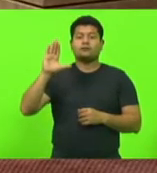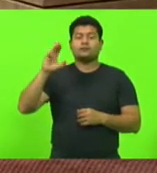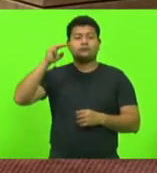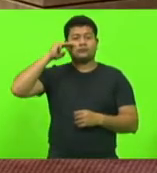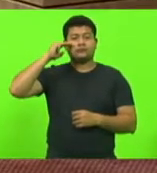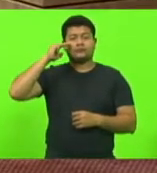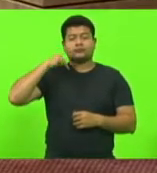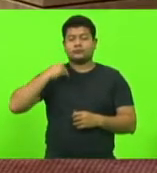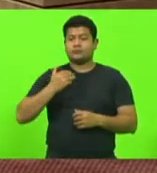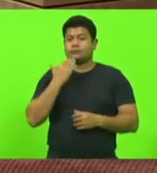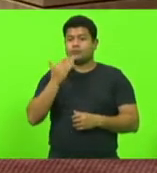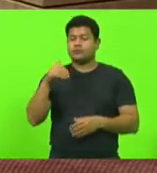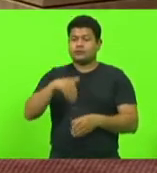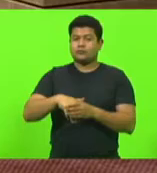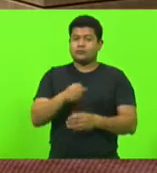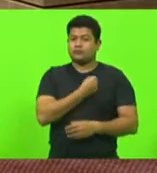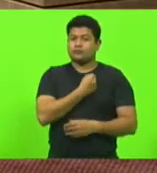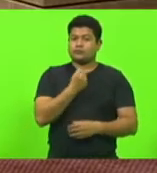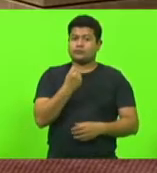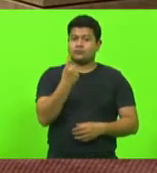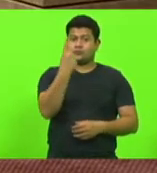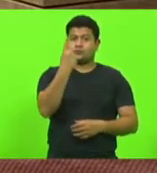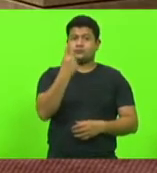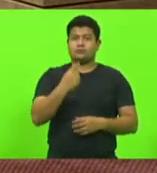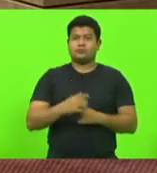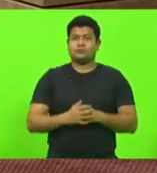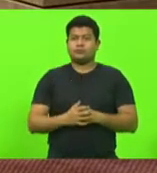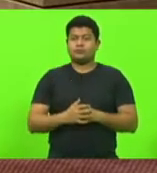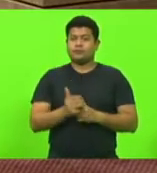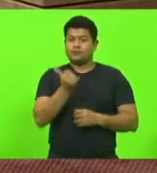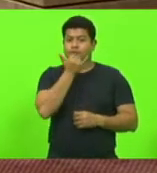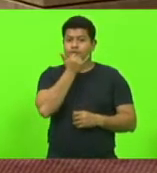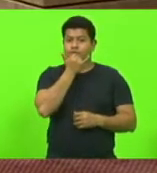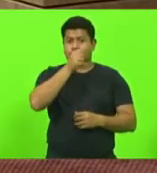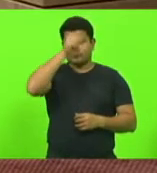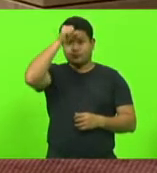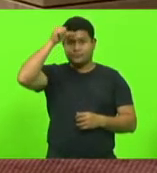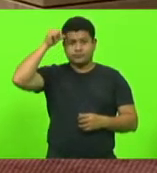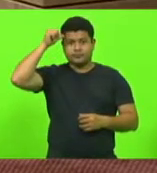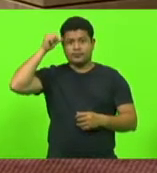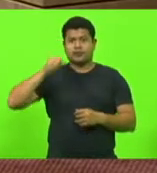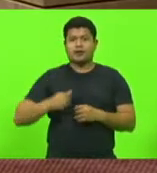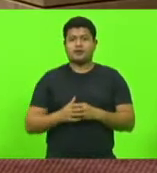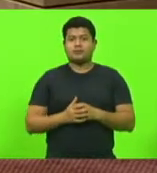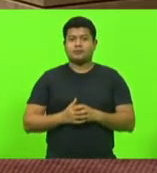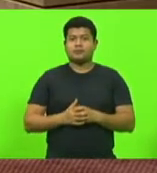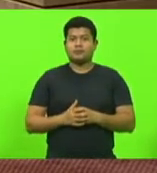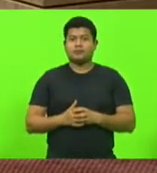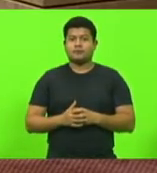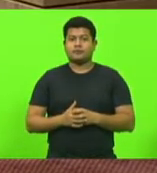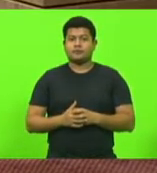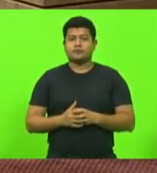Marlene. Voto 1. Não, deputada Dirce. Deputada Dirce? Isso. Desculpe.